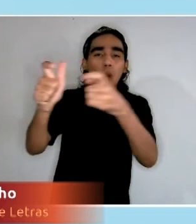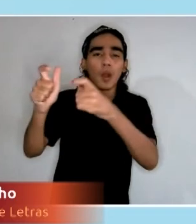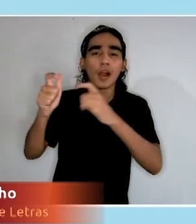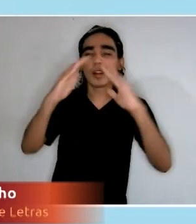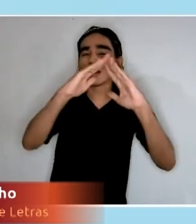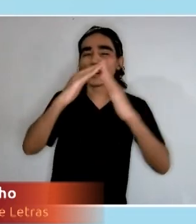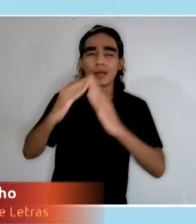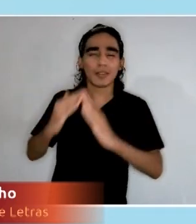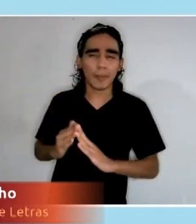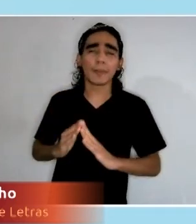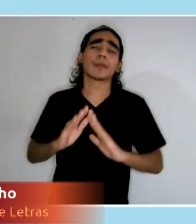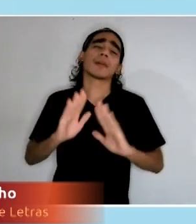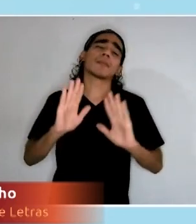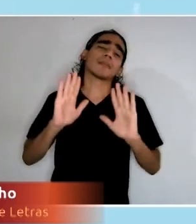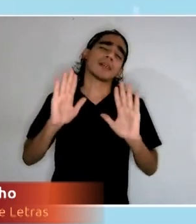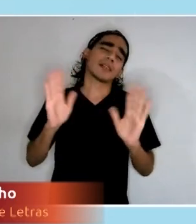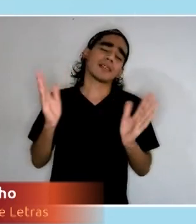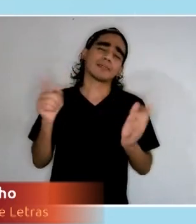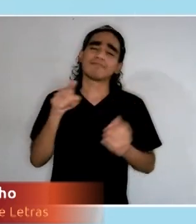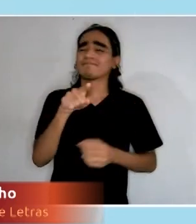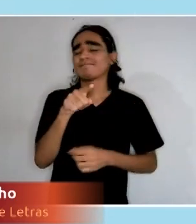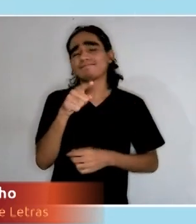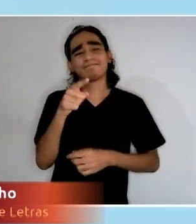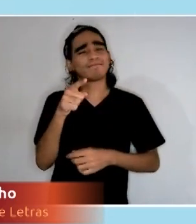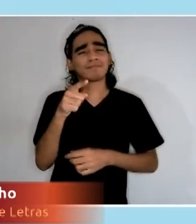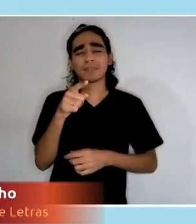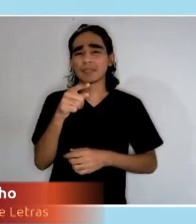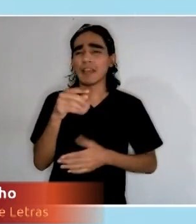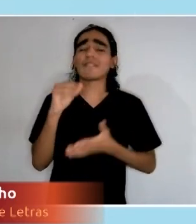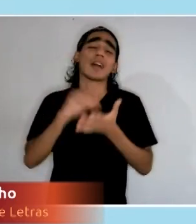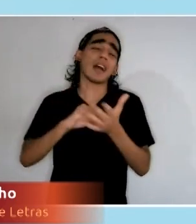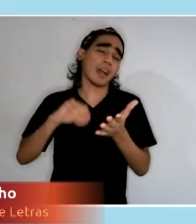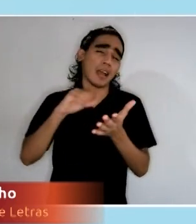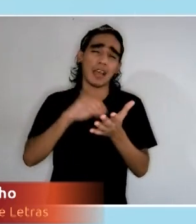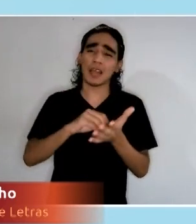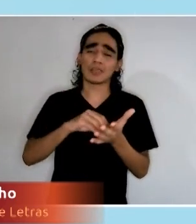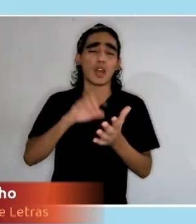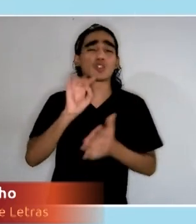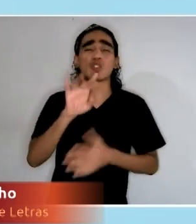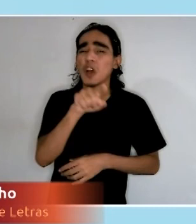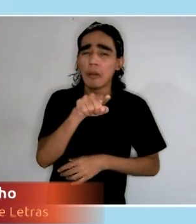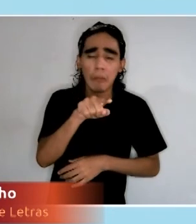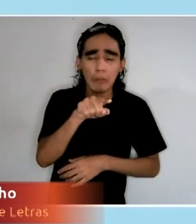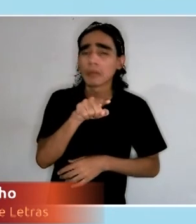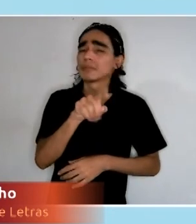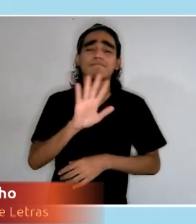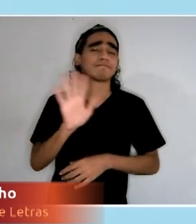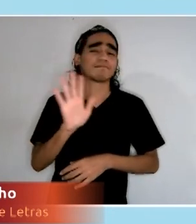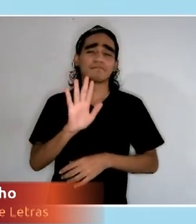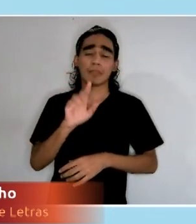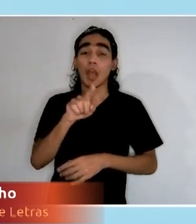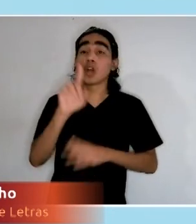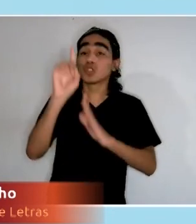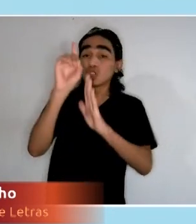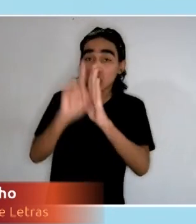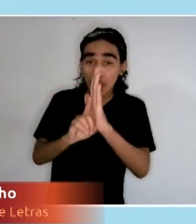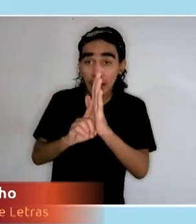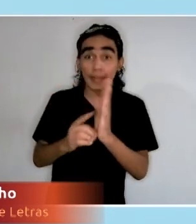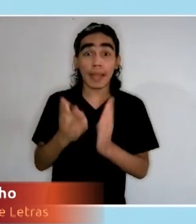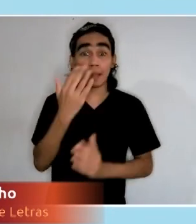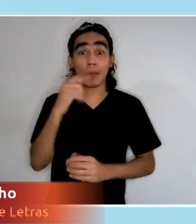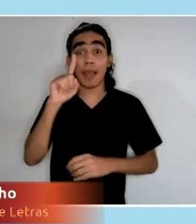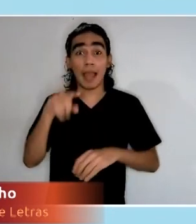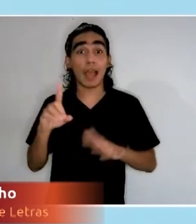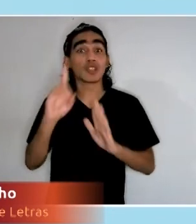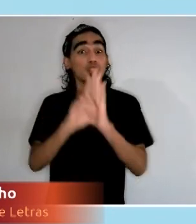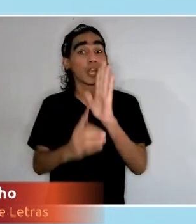muito, muito, muito aquém do necessário. A tarefa de assegurar o direito à alimentação, que é um direito constitucional, a gente lutou muito por